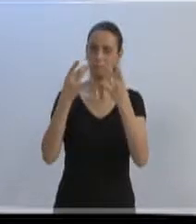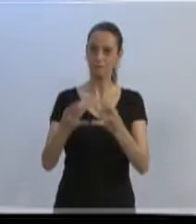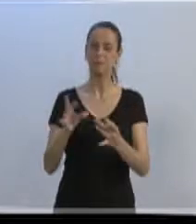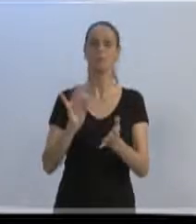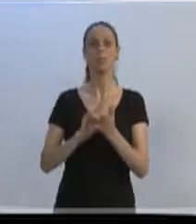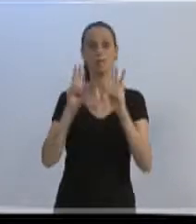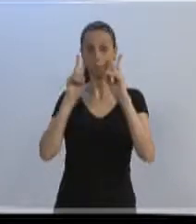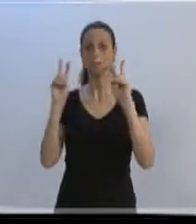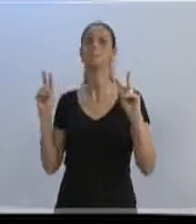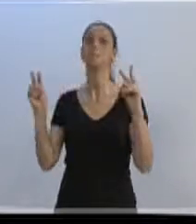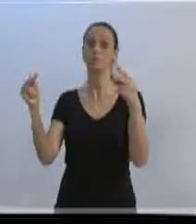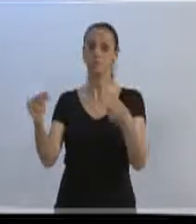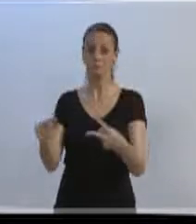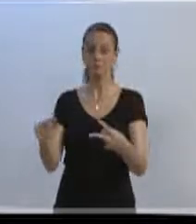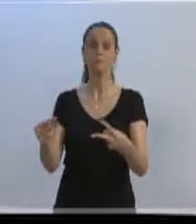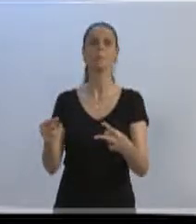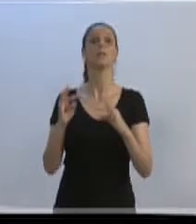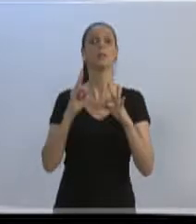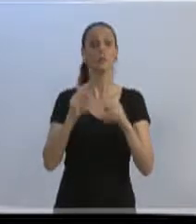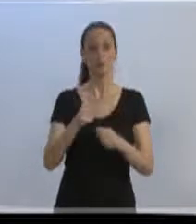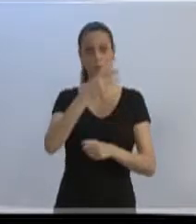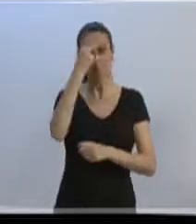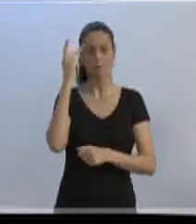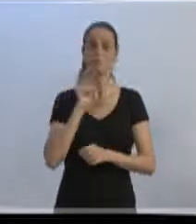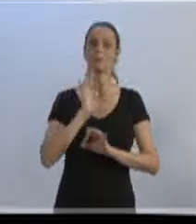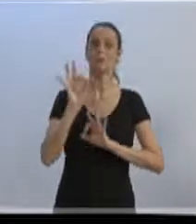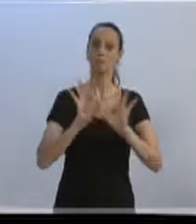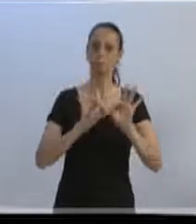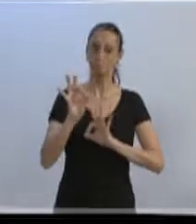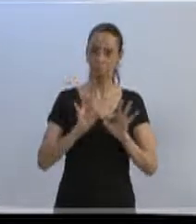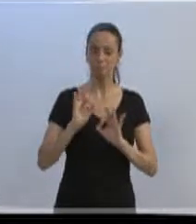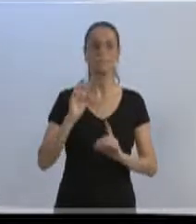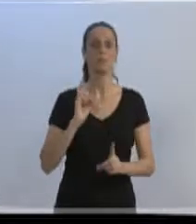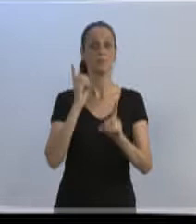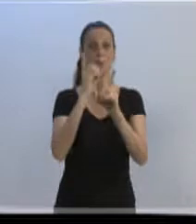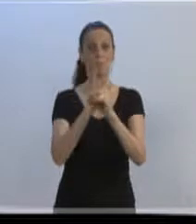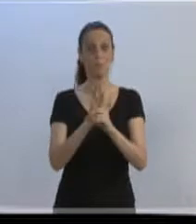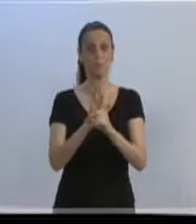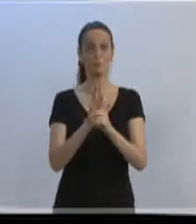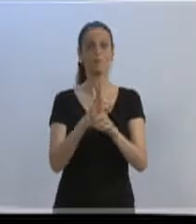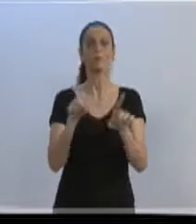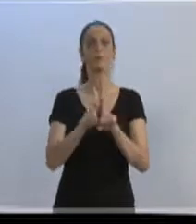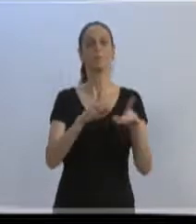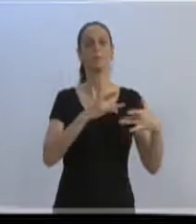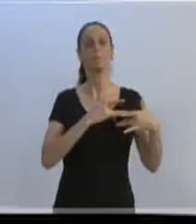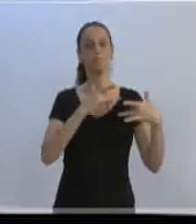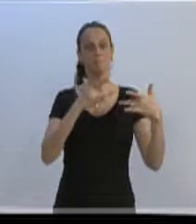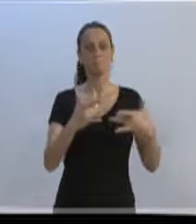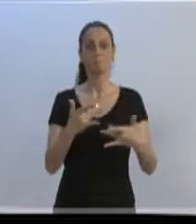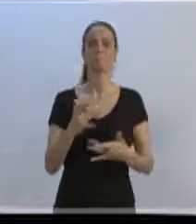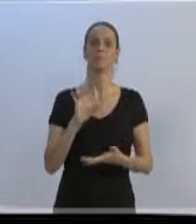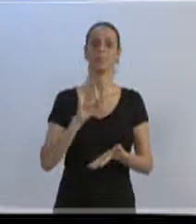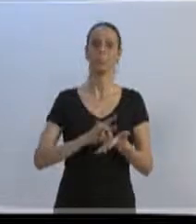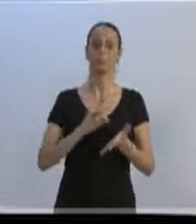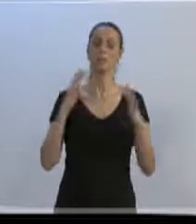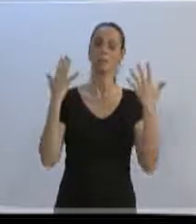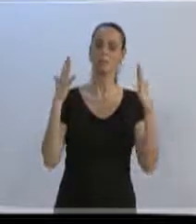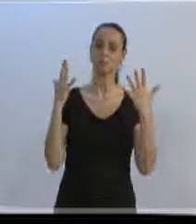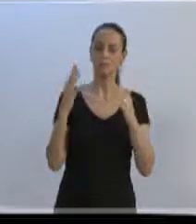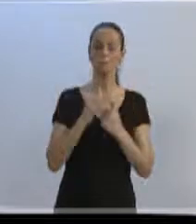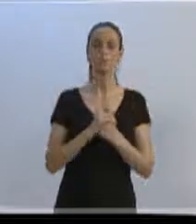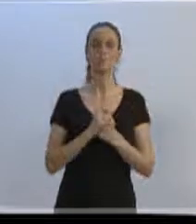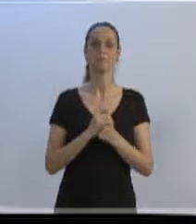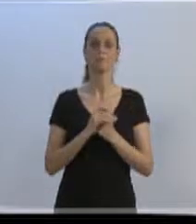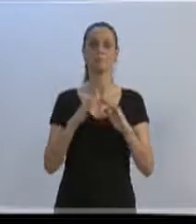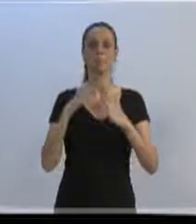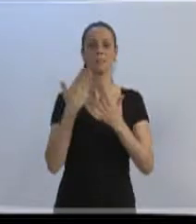reconhecimento todos aqueles que irá realizar este grande encontro também na solidárias unidades 60 anos da educação básica